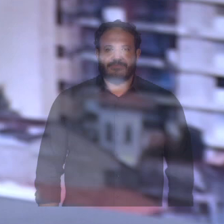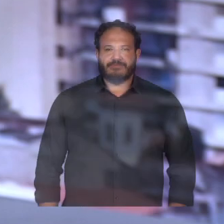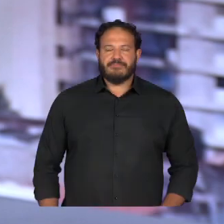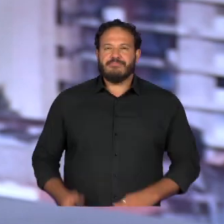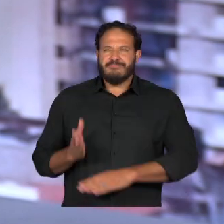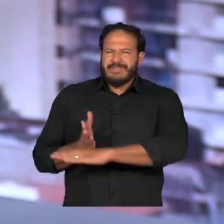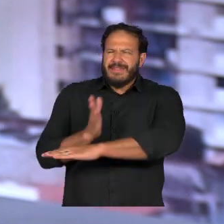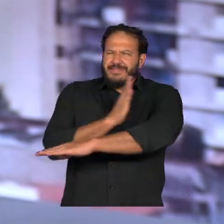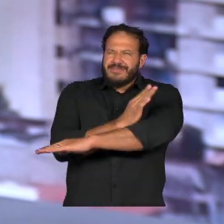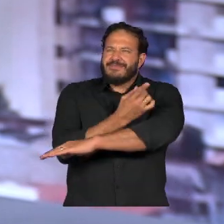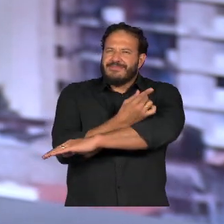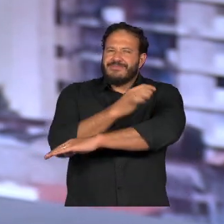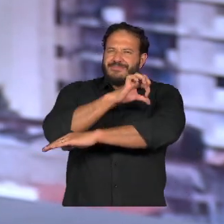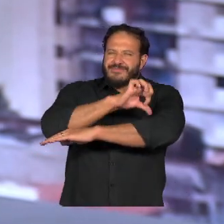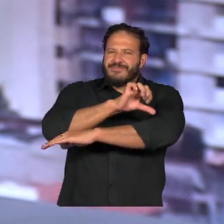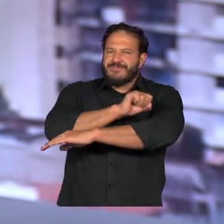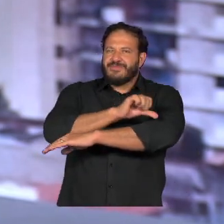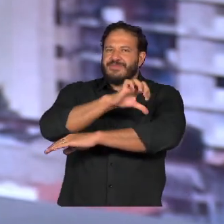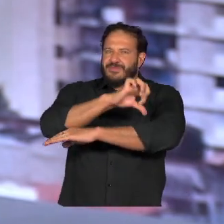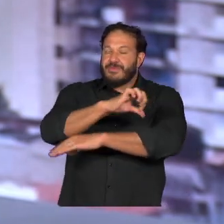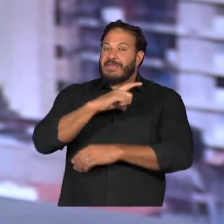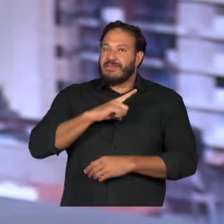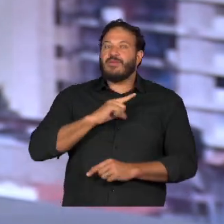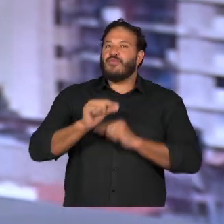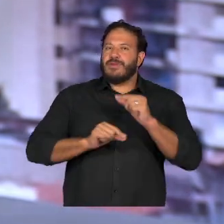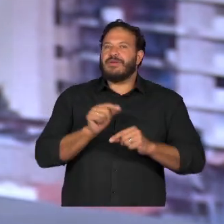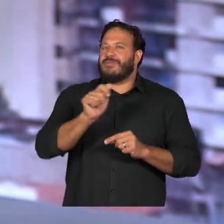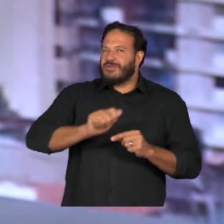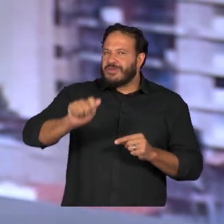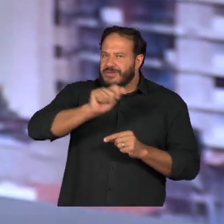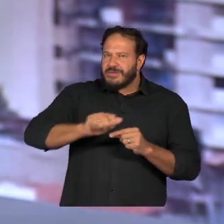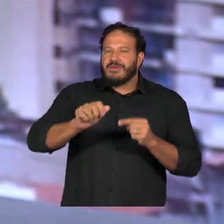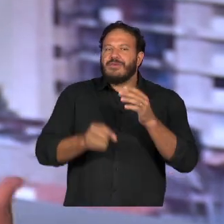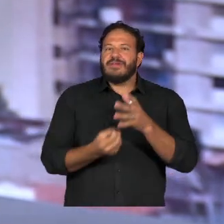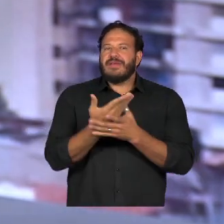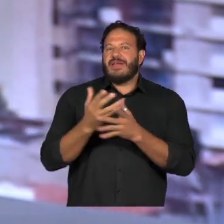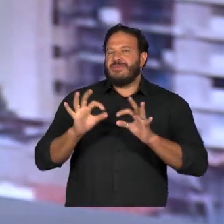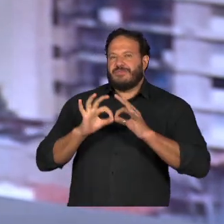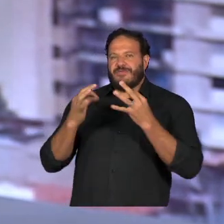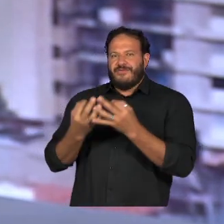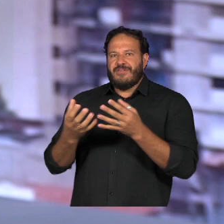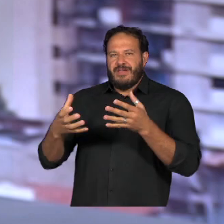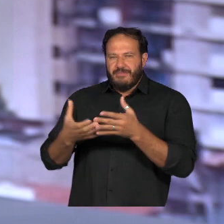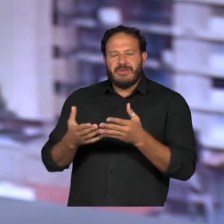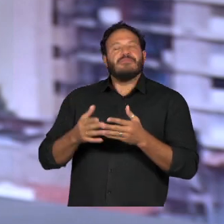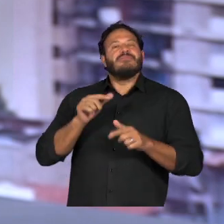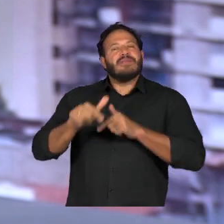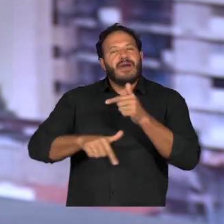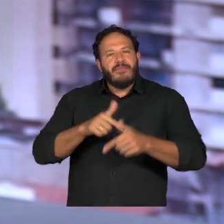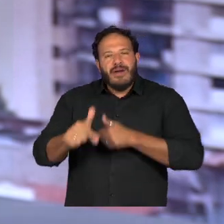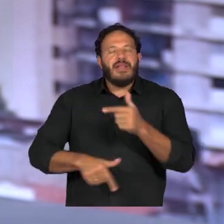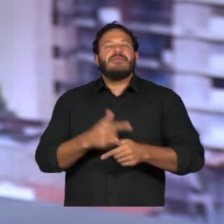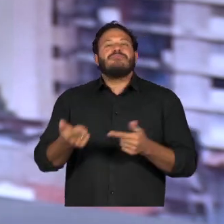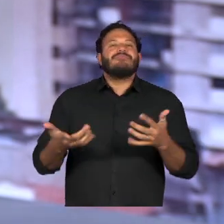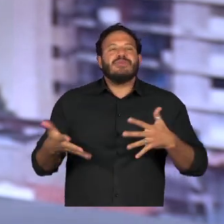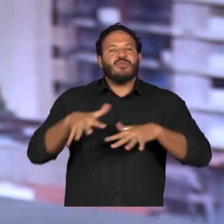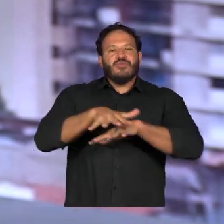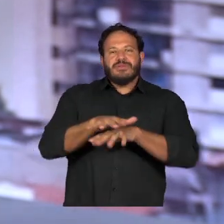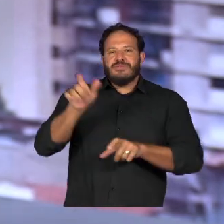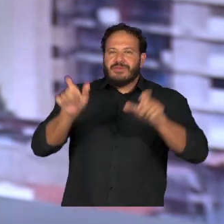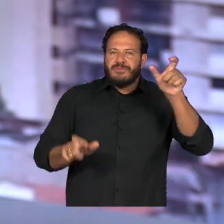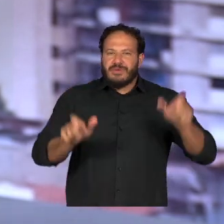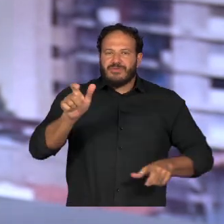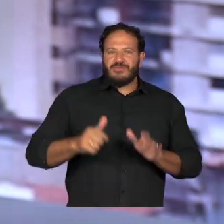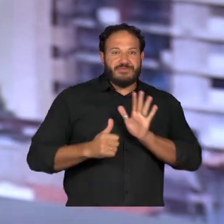desde 1989 existe uma associação que foi criada por um grupo de pais atuando na inclusão das pessoas com síndrome